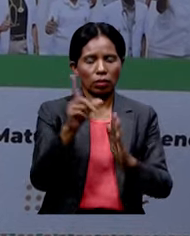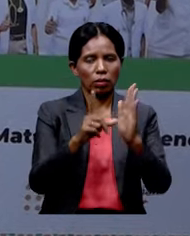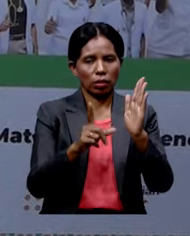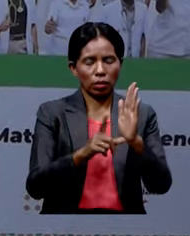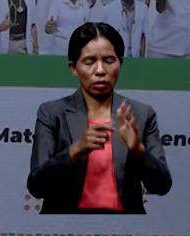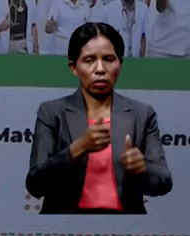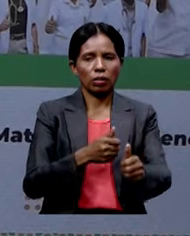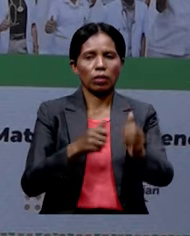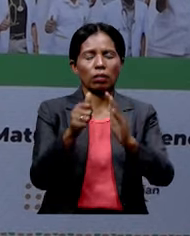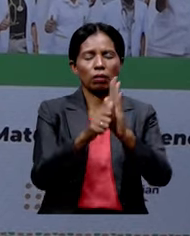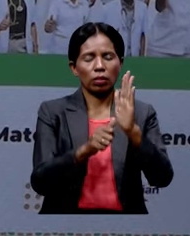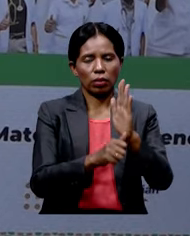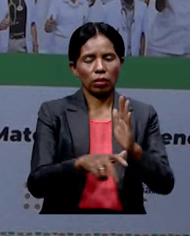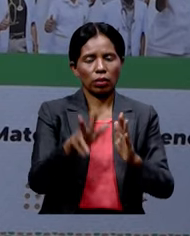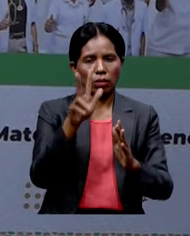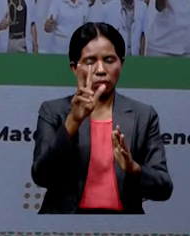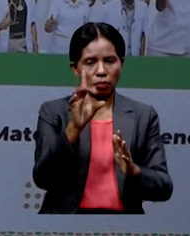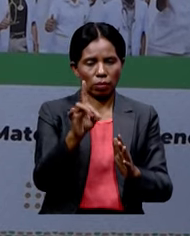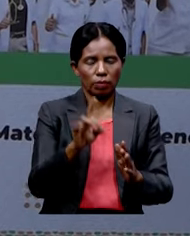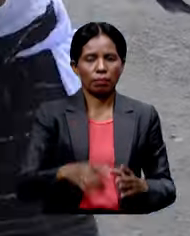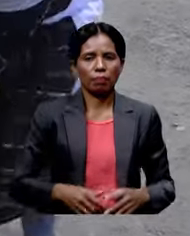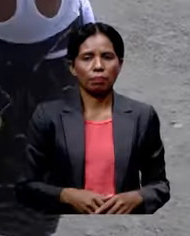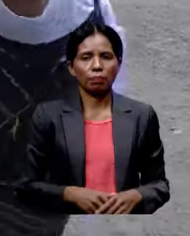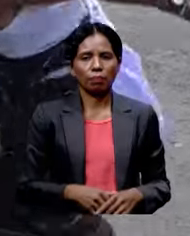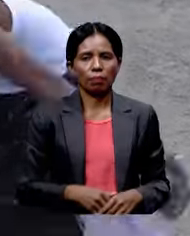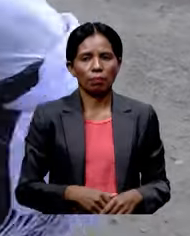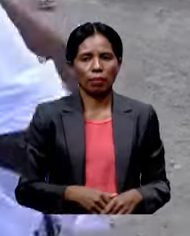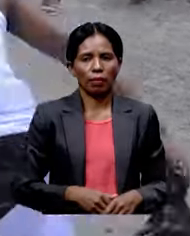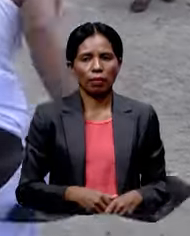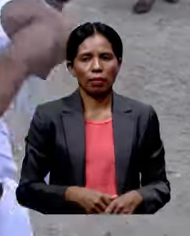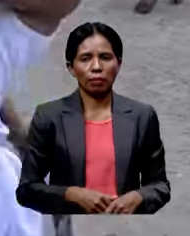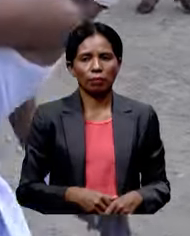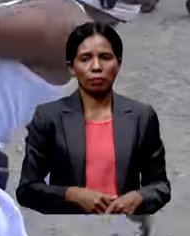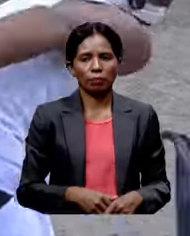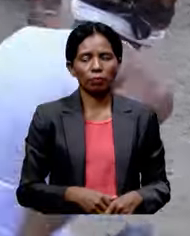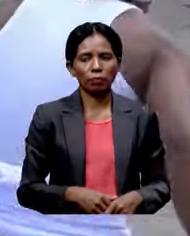Base Ambiente, artigo Walu Tarabandu, Efizênia Babu, Dilma Suzeti, GMN.